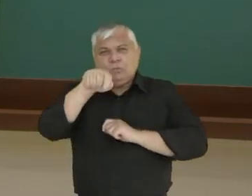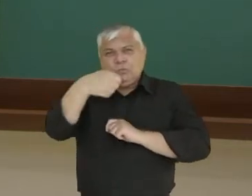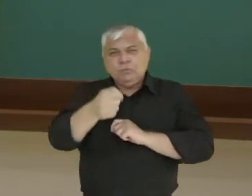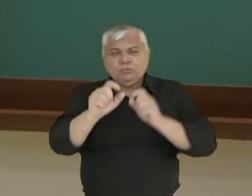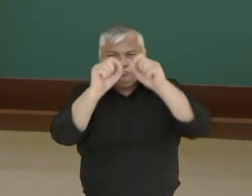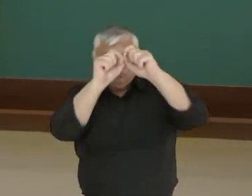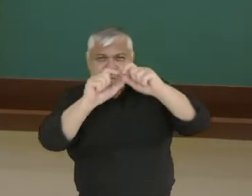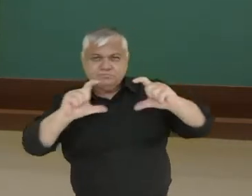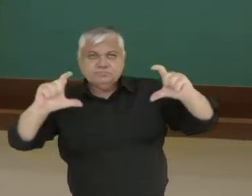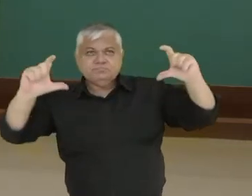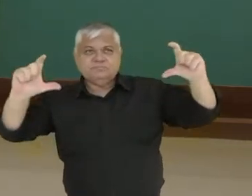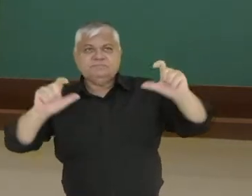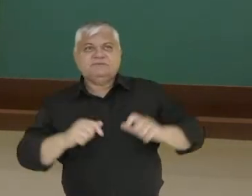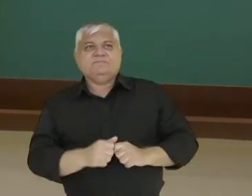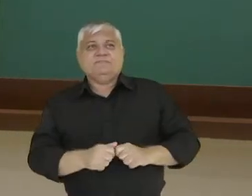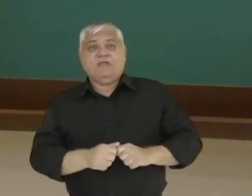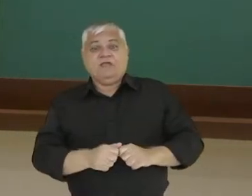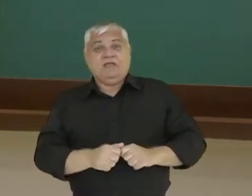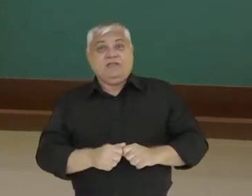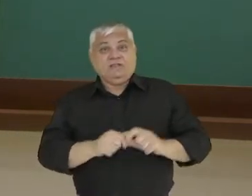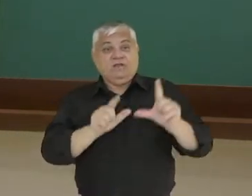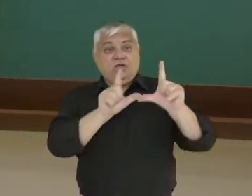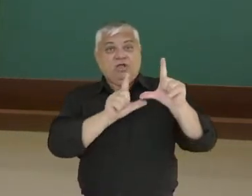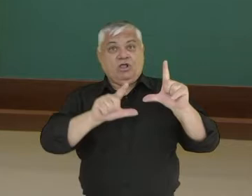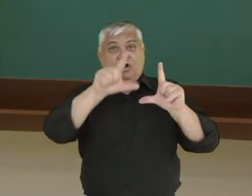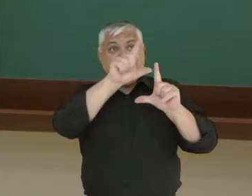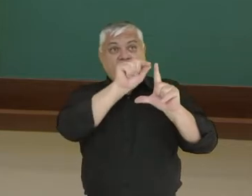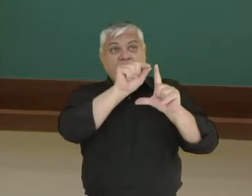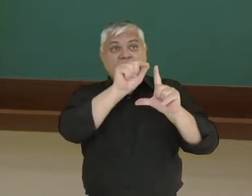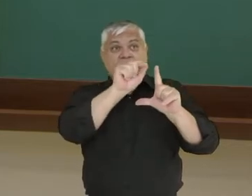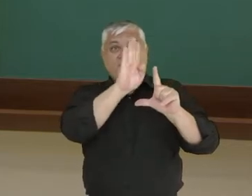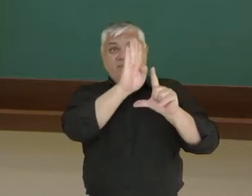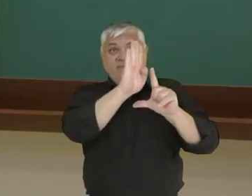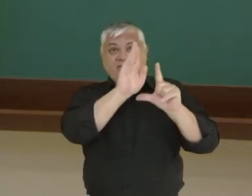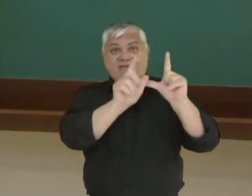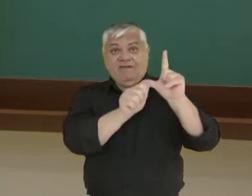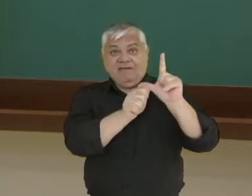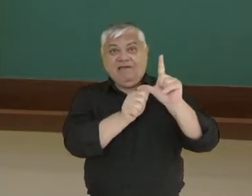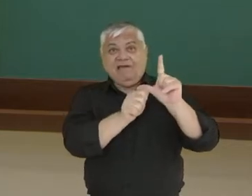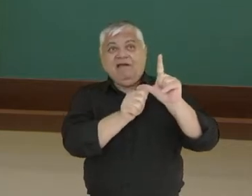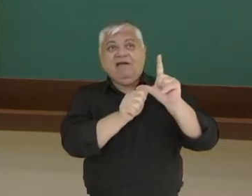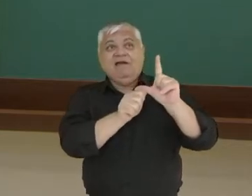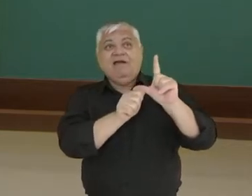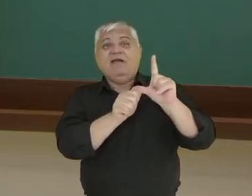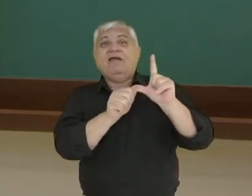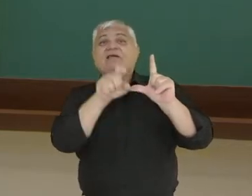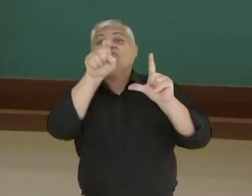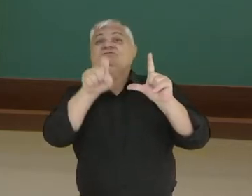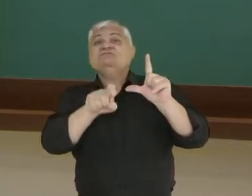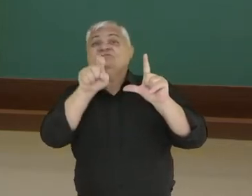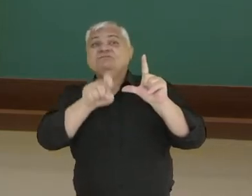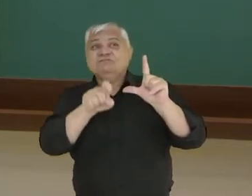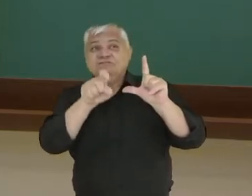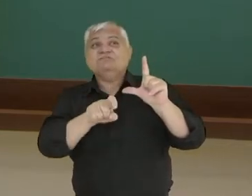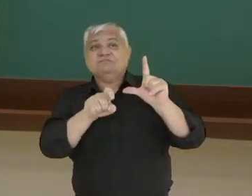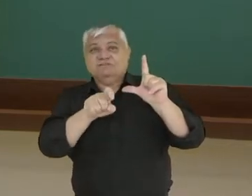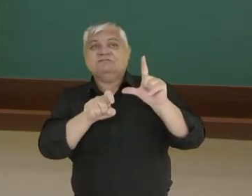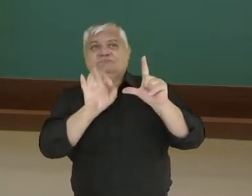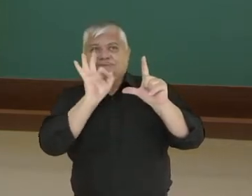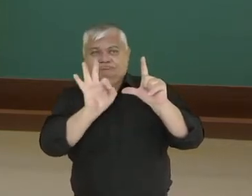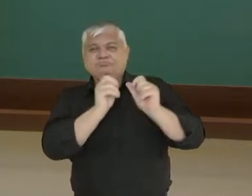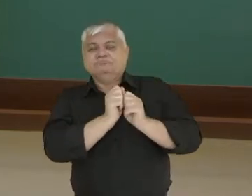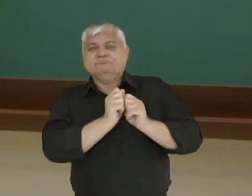aqui, nós temos log de b, logaritmo de b, na base A é igual a x. Aqui está o